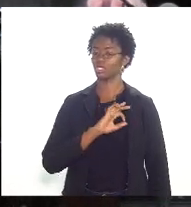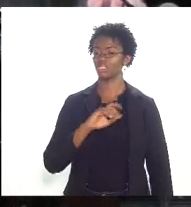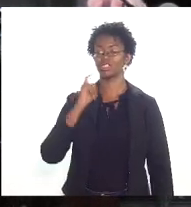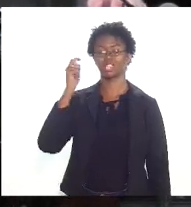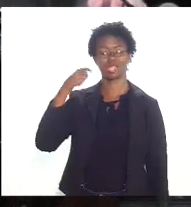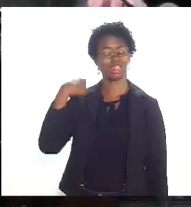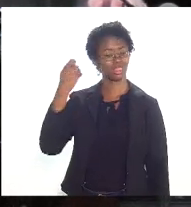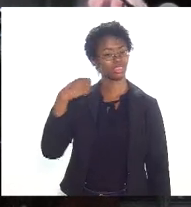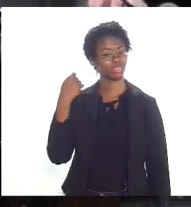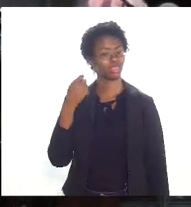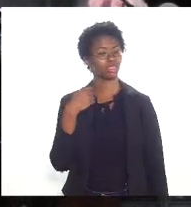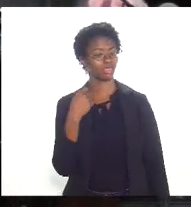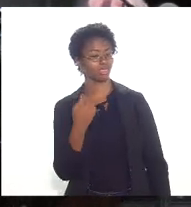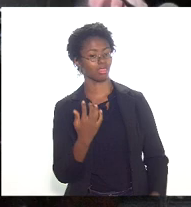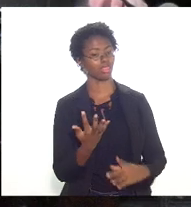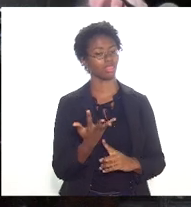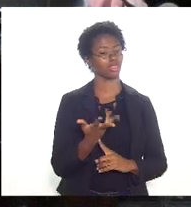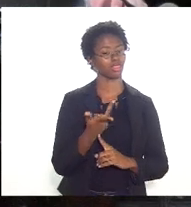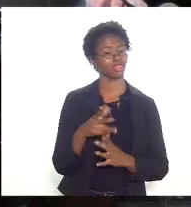dançarino